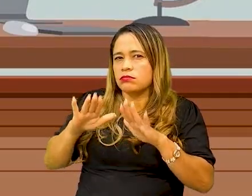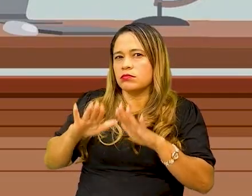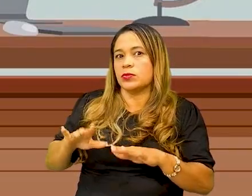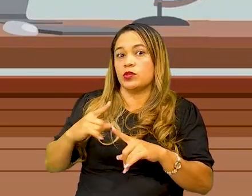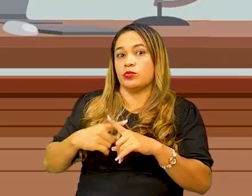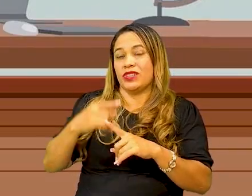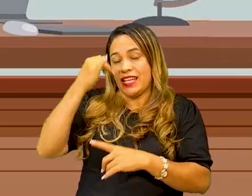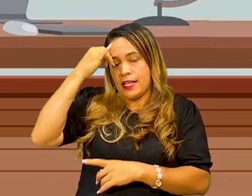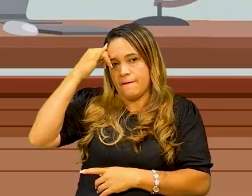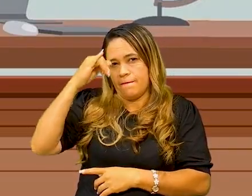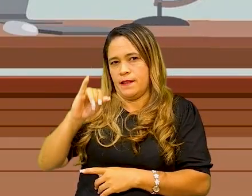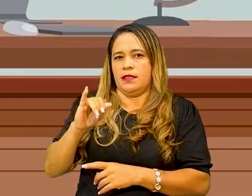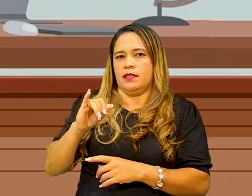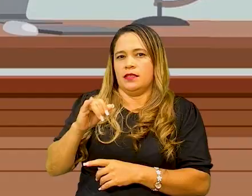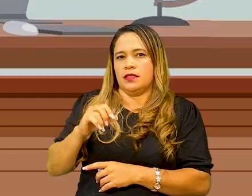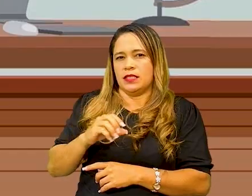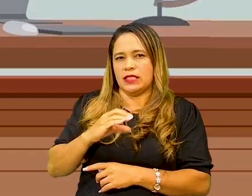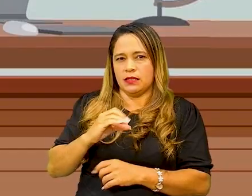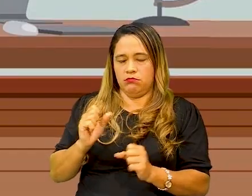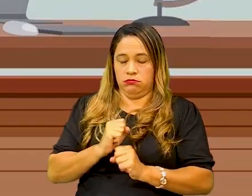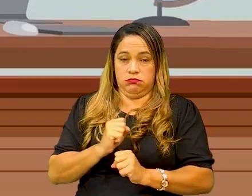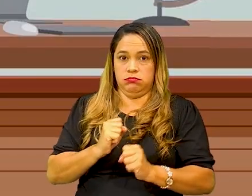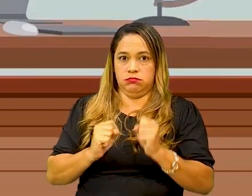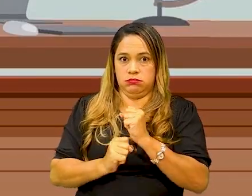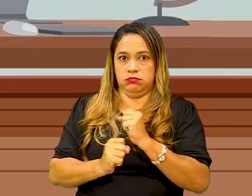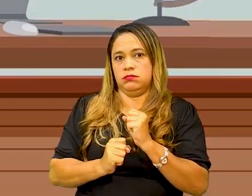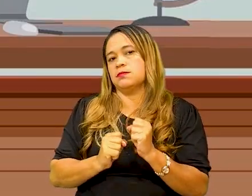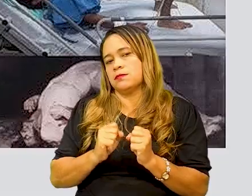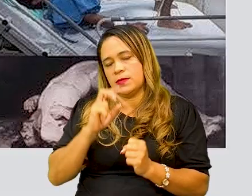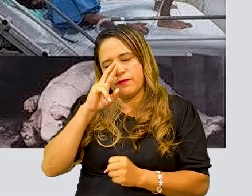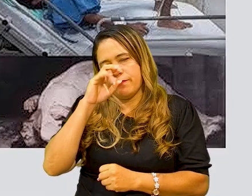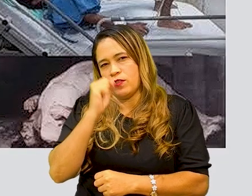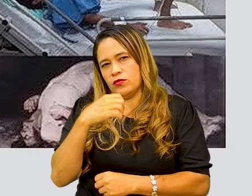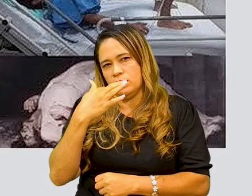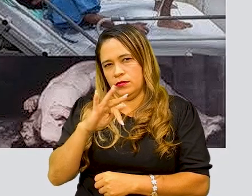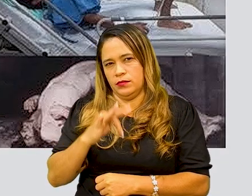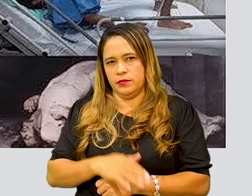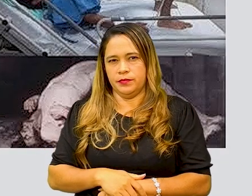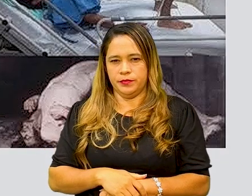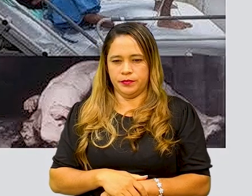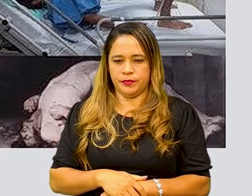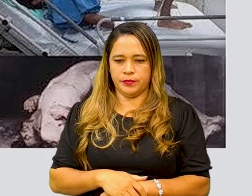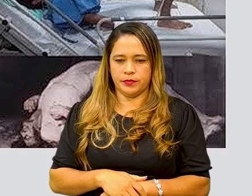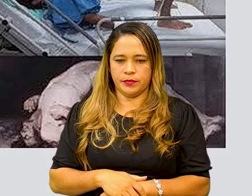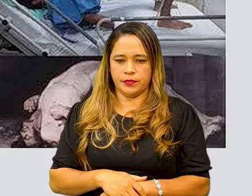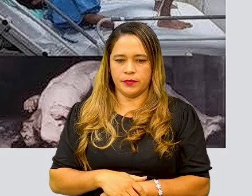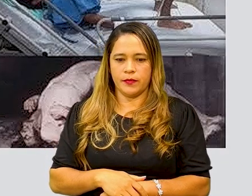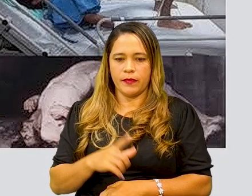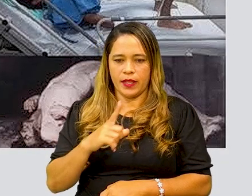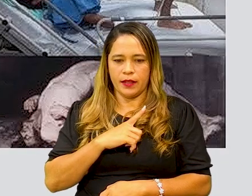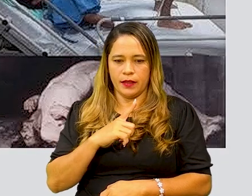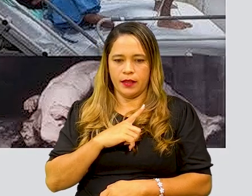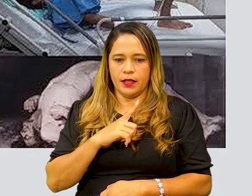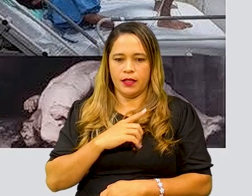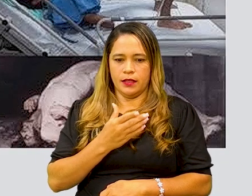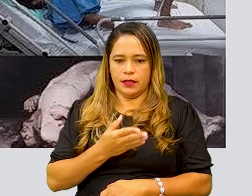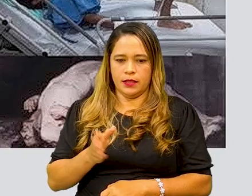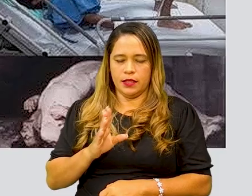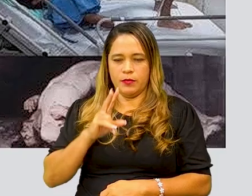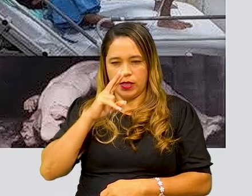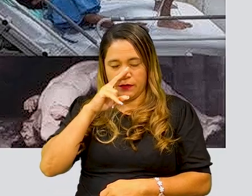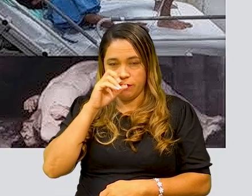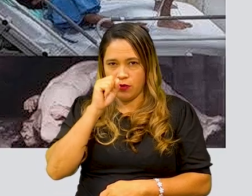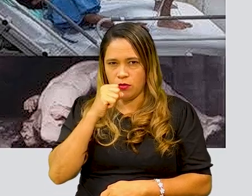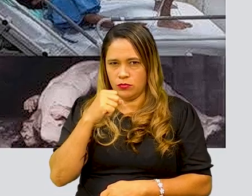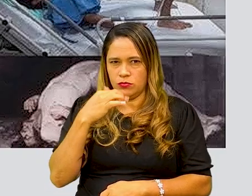isso evita essas crises, esses surtos de contração muscular. Bora para a tela comigo de novo. Nós temos aqui esses casos mais graves,